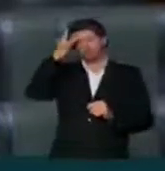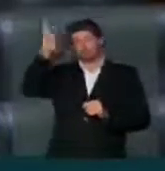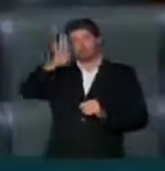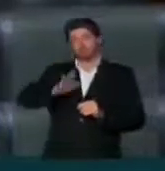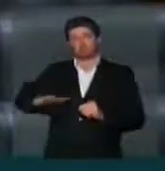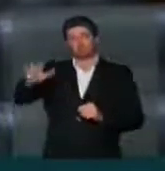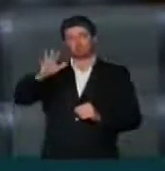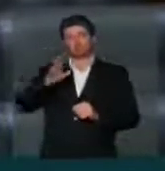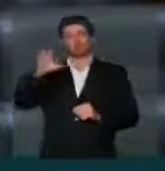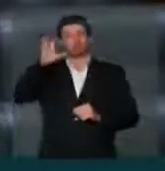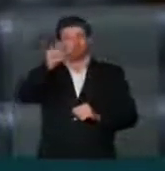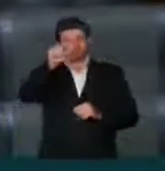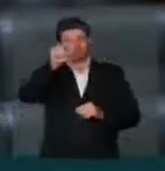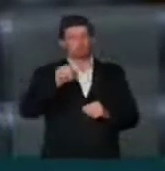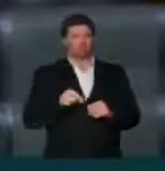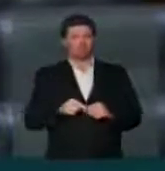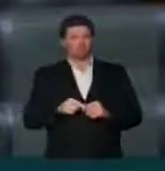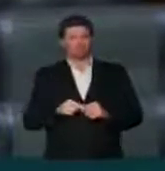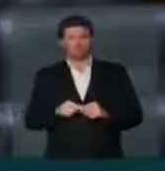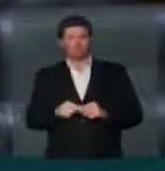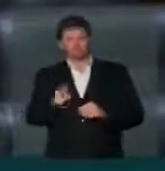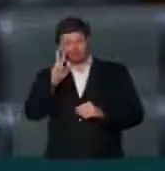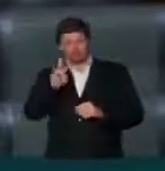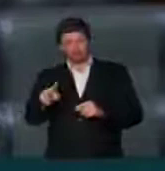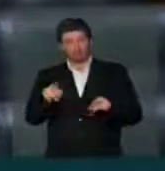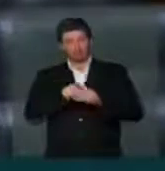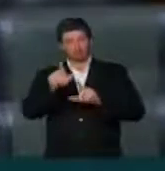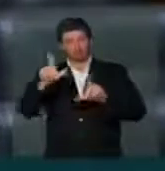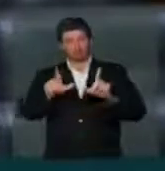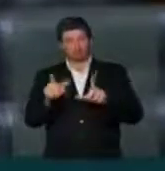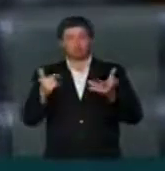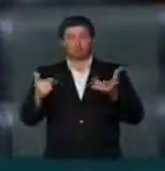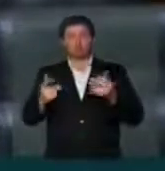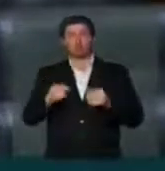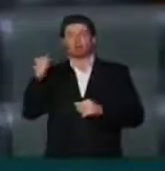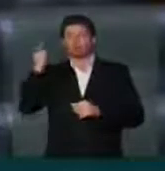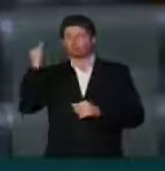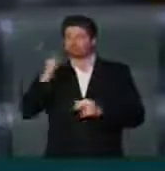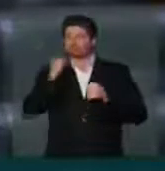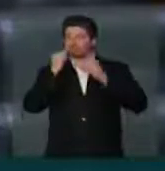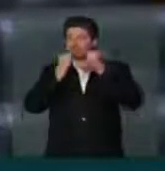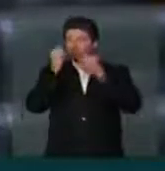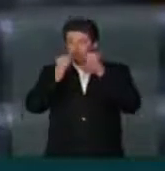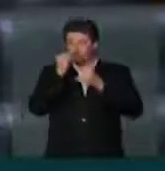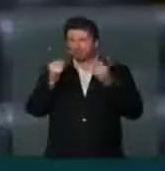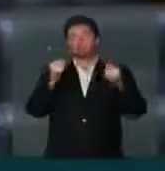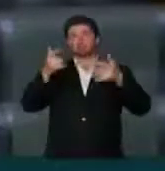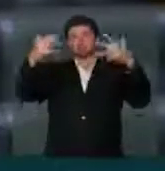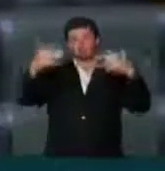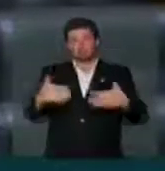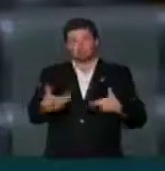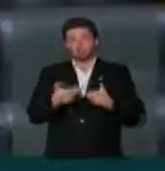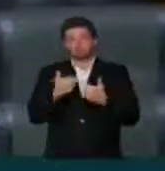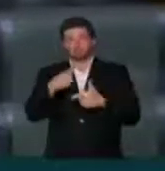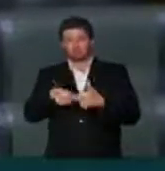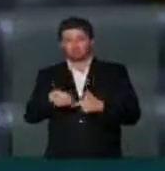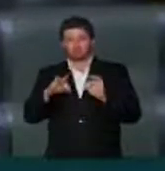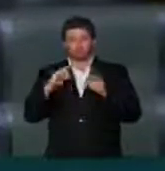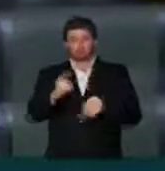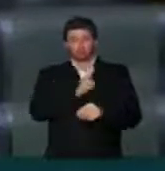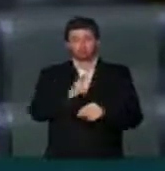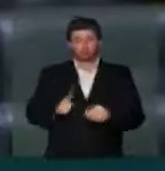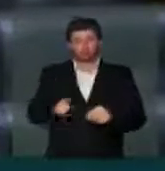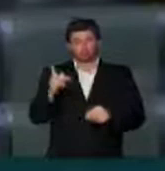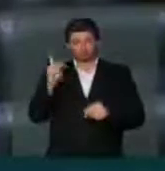na Rádio Câmara. E a importância de relatar e de informar a população sobre todos os atos do governo